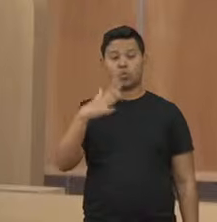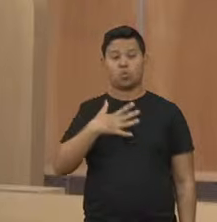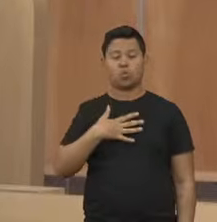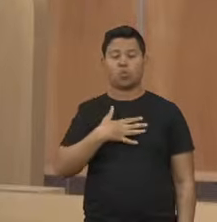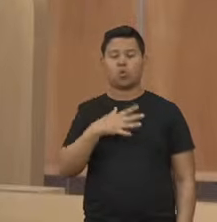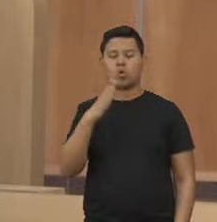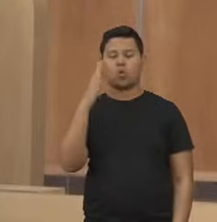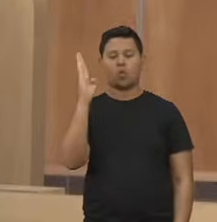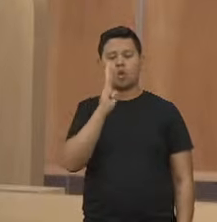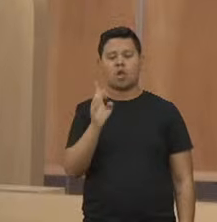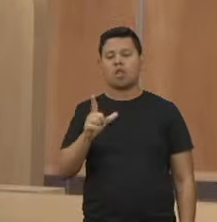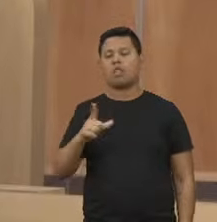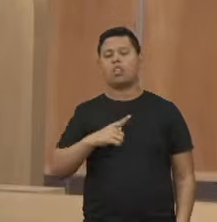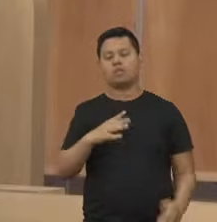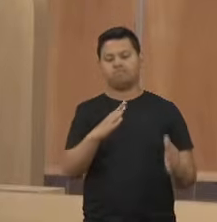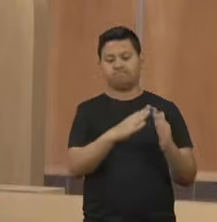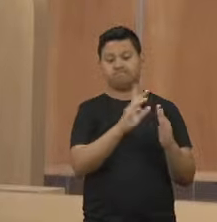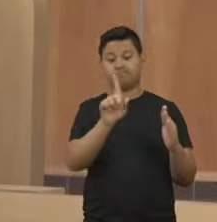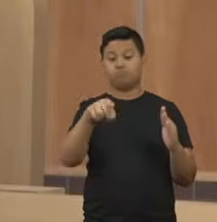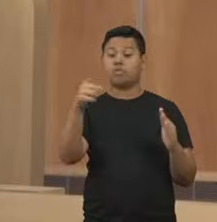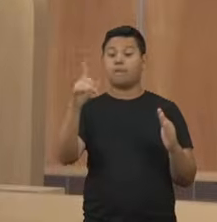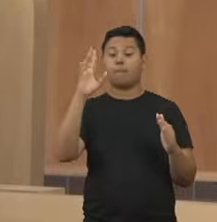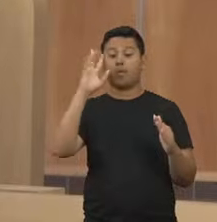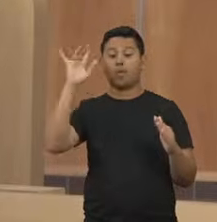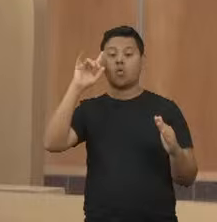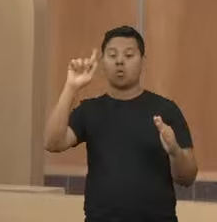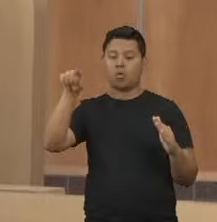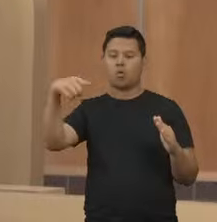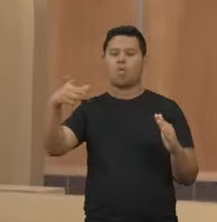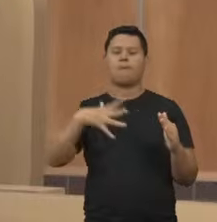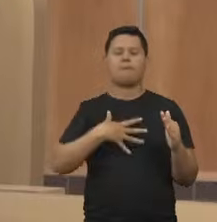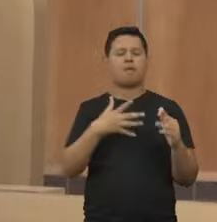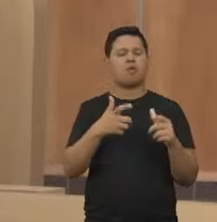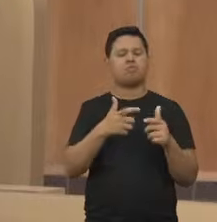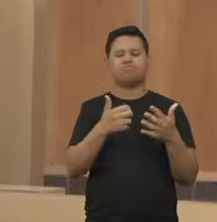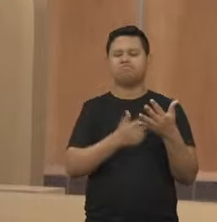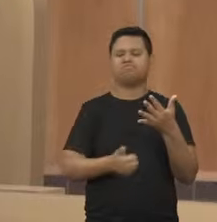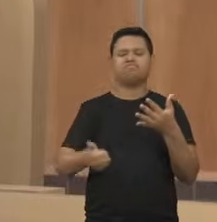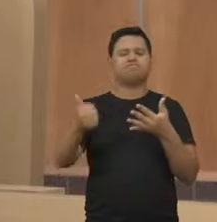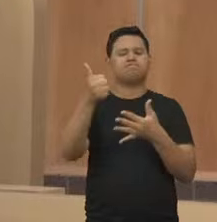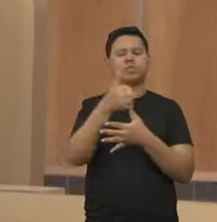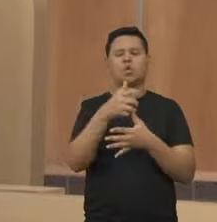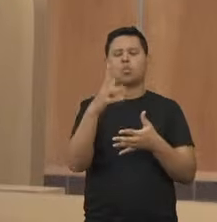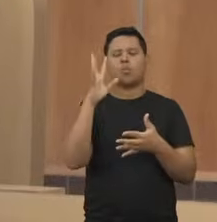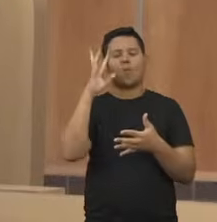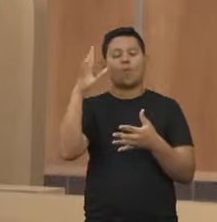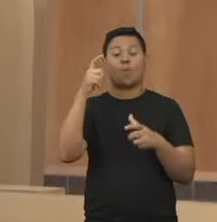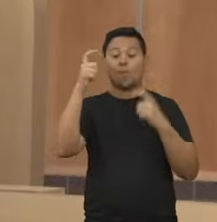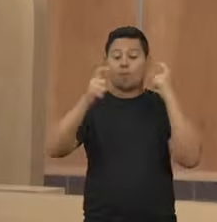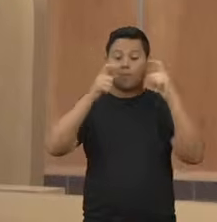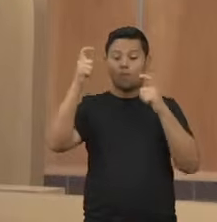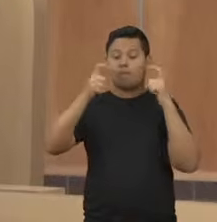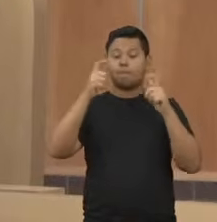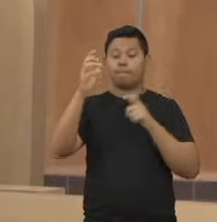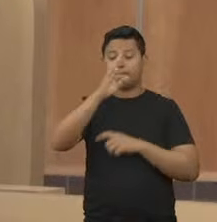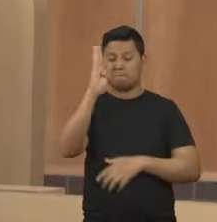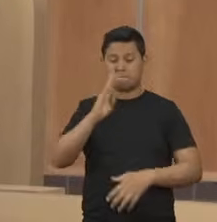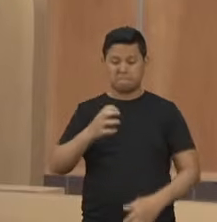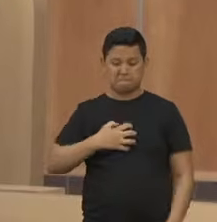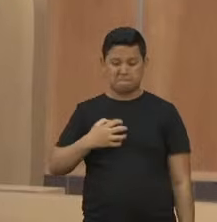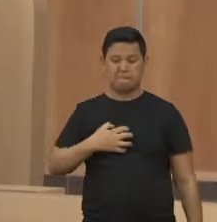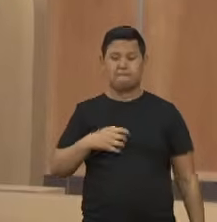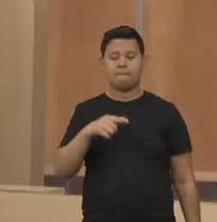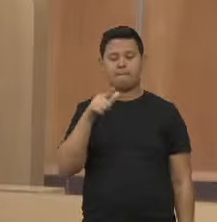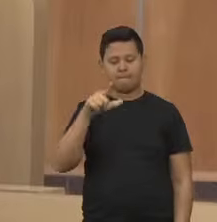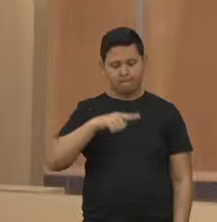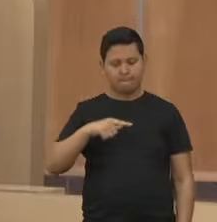lar. Depois vem outros sonhos, mas o maior sonho e a maior preocupação do brasileiro é ter